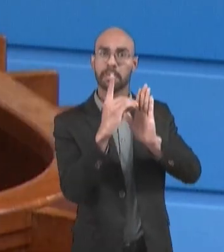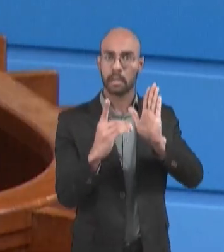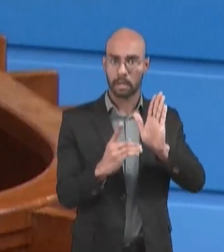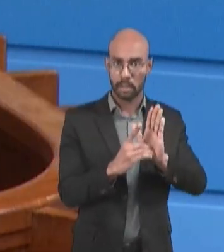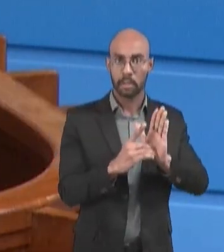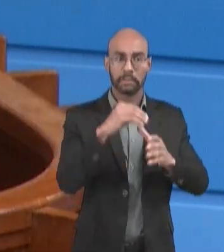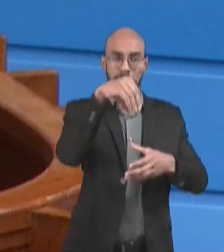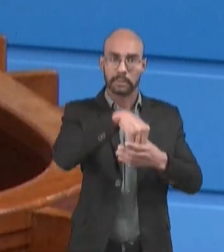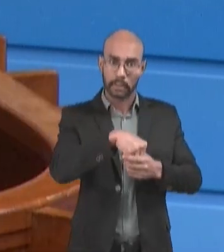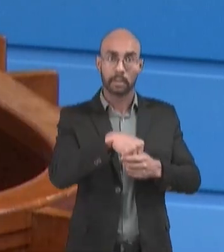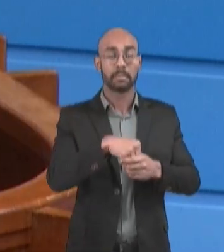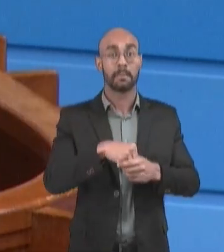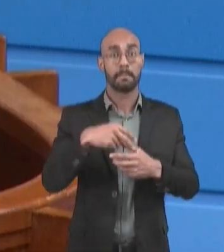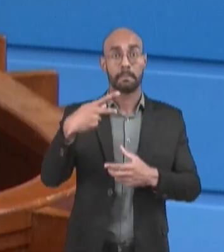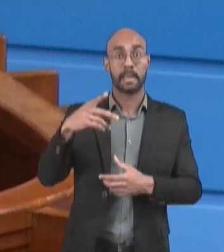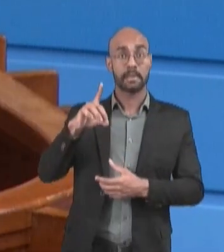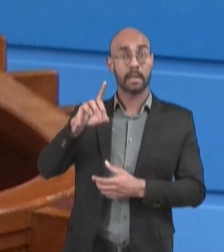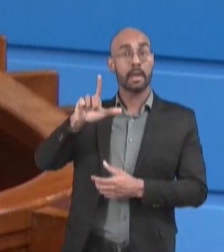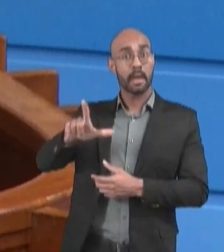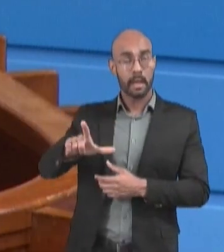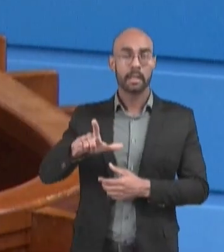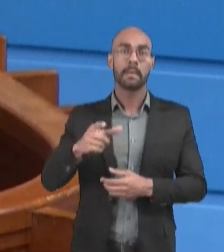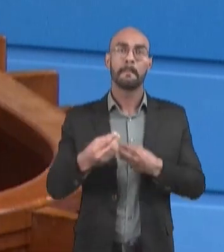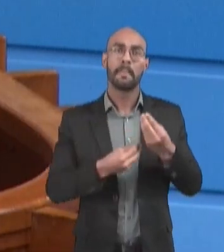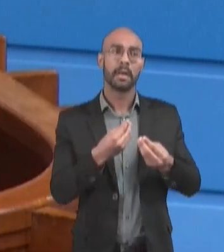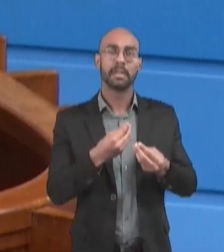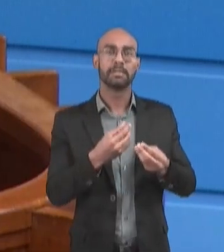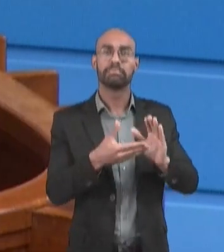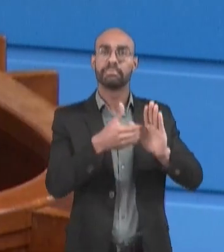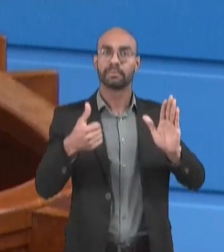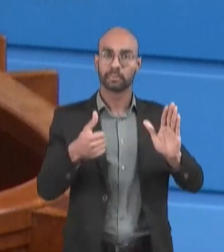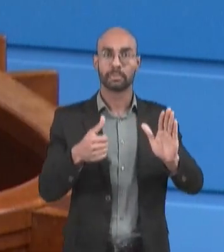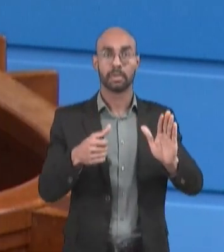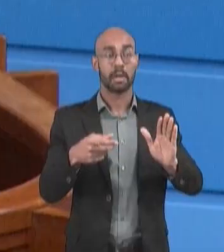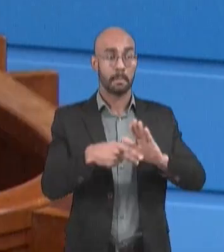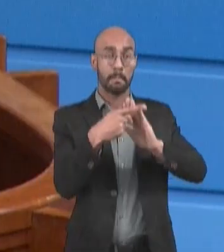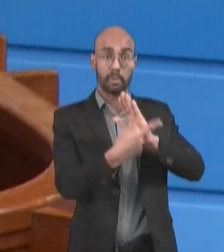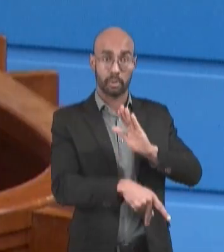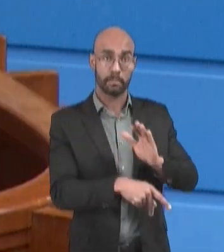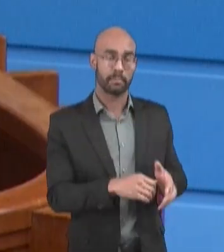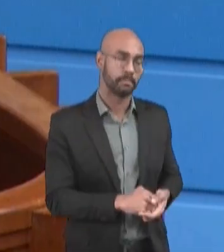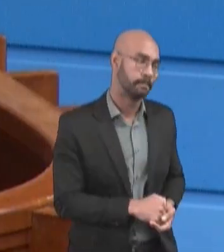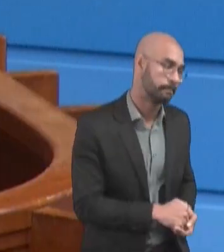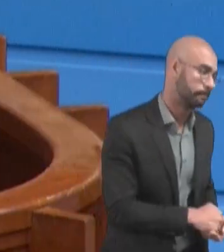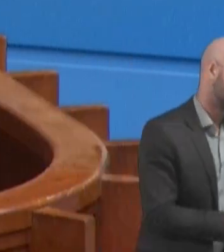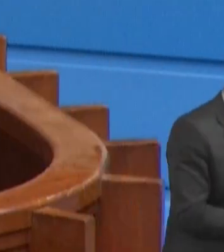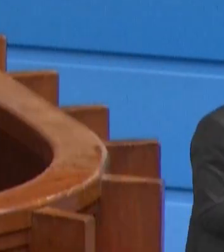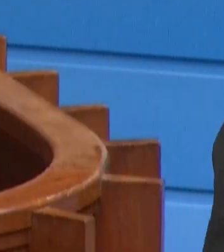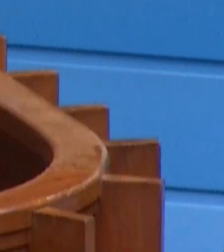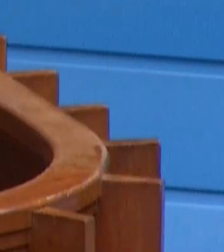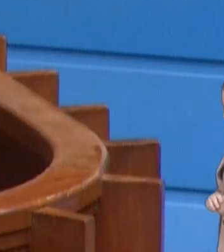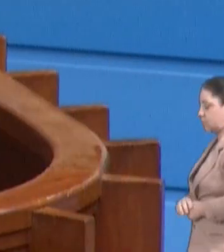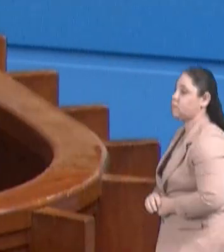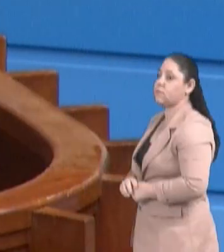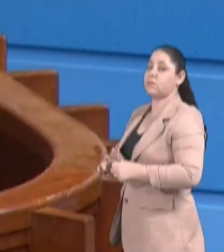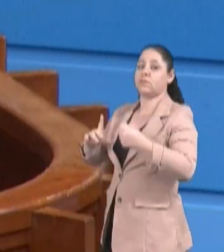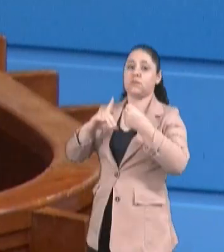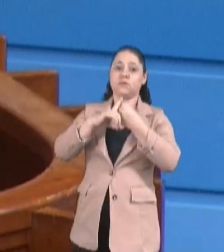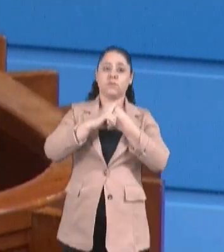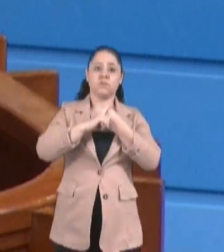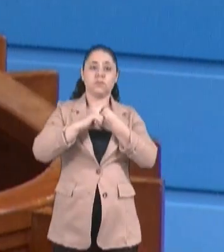decreto legislativo, um PDL, suspendendo esse decreto do governador. Artigo 63,